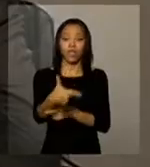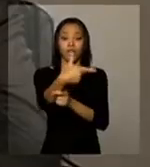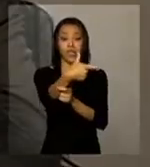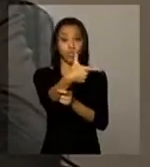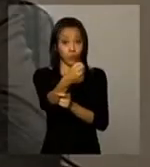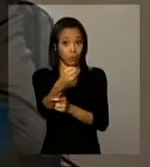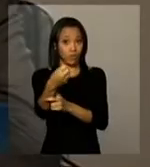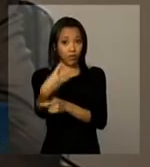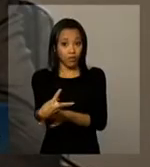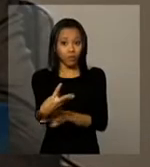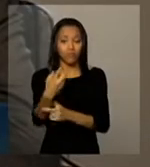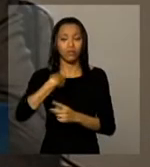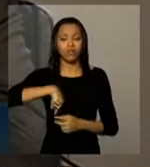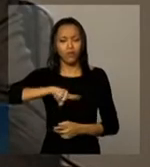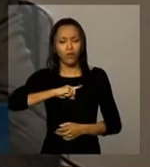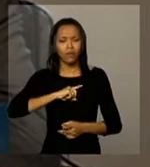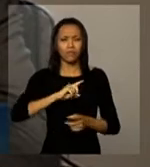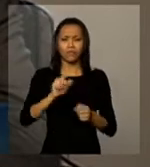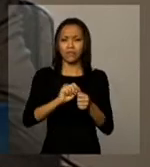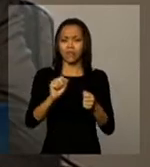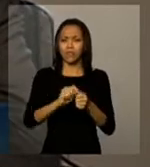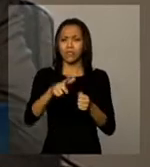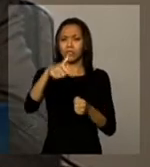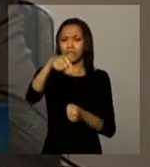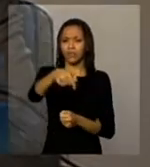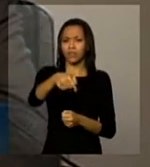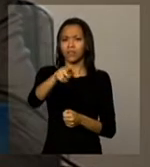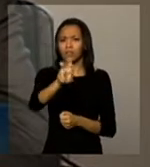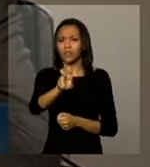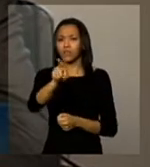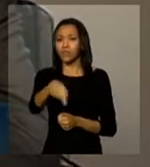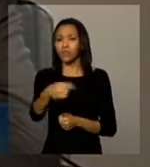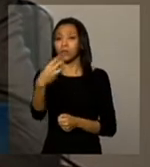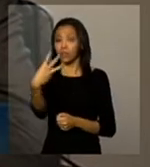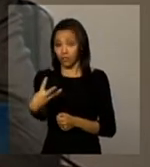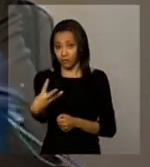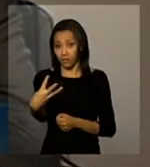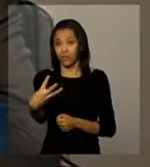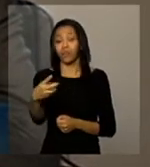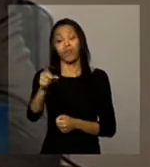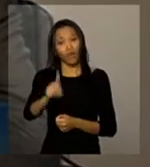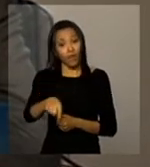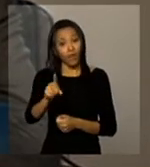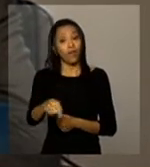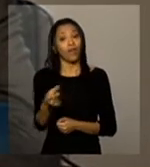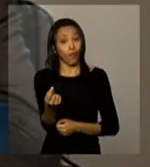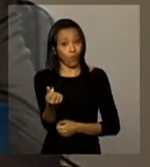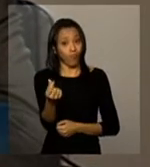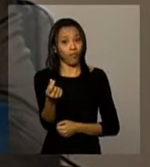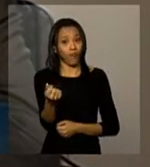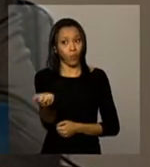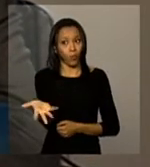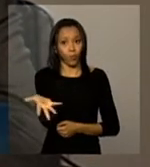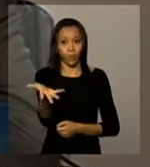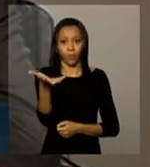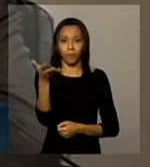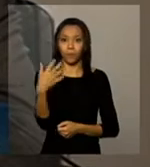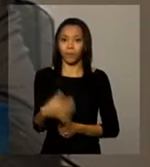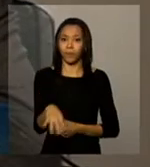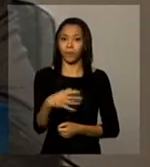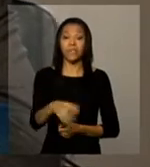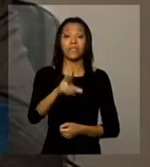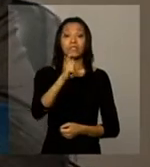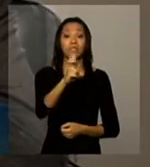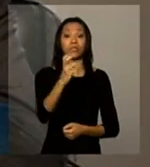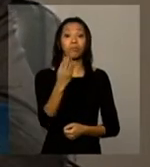2013, fizemos 75,3, portanto, é um valor superior, cerca de 5